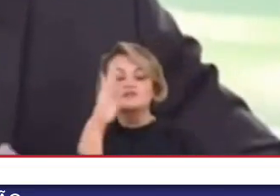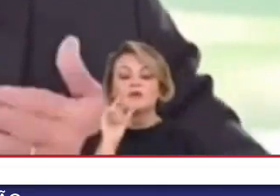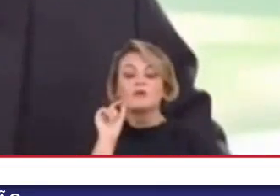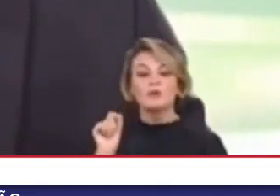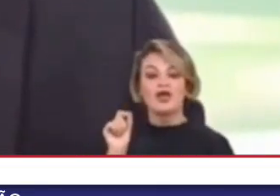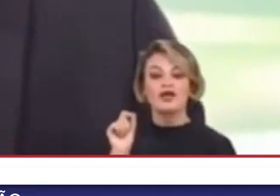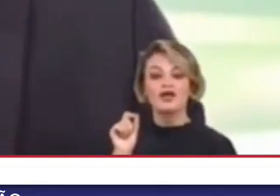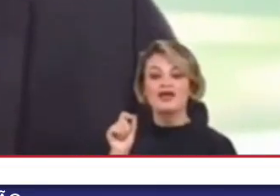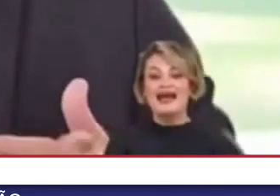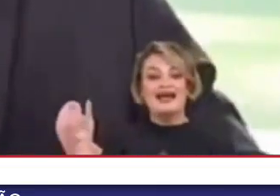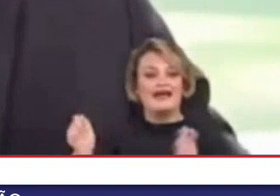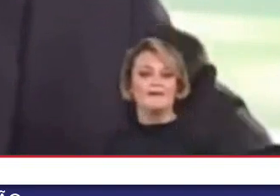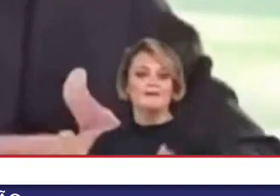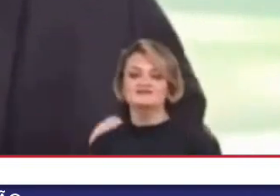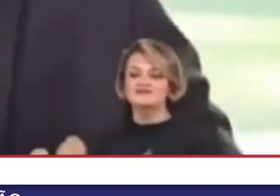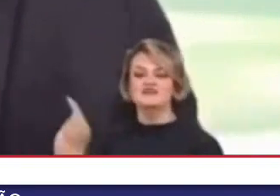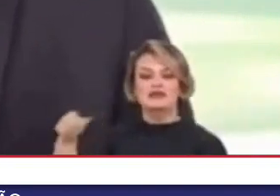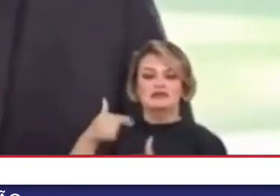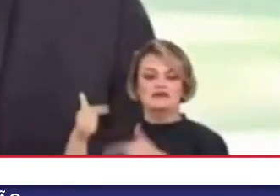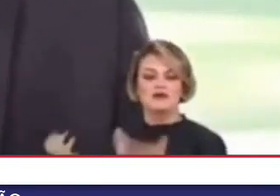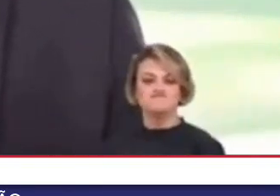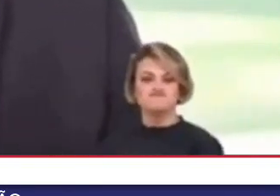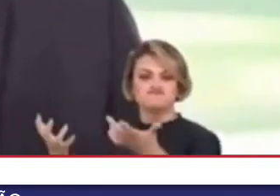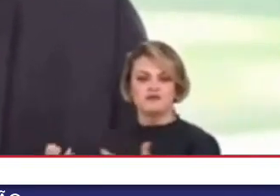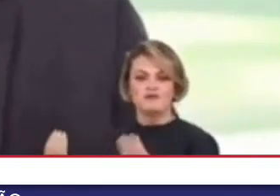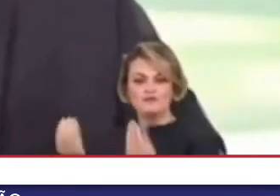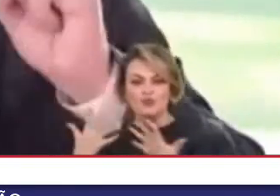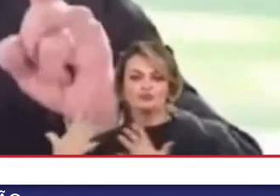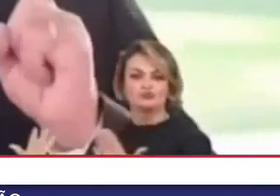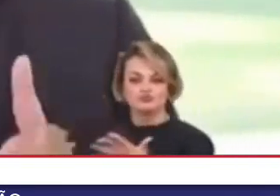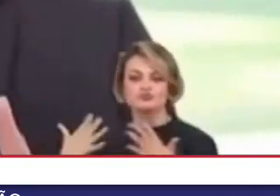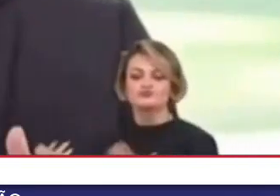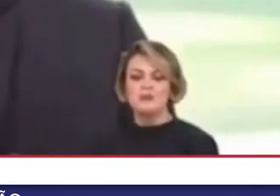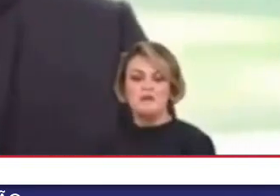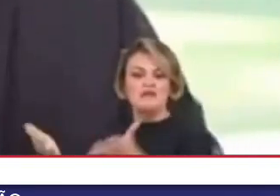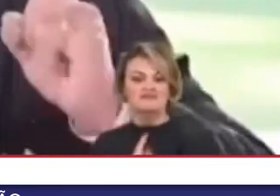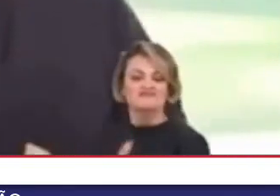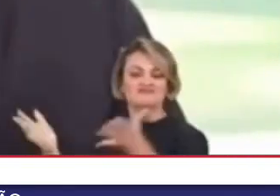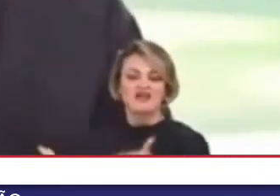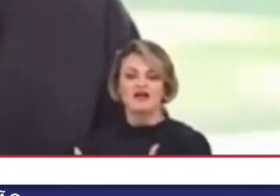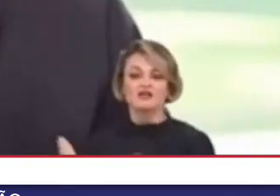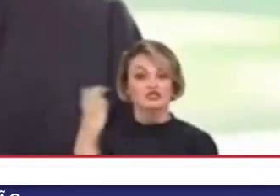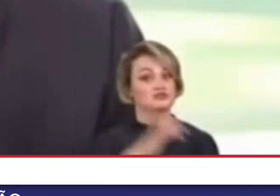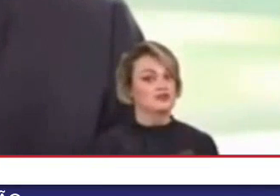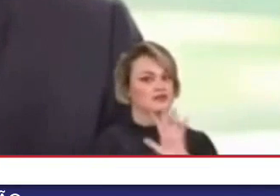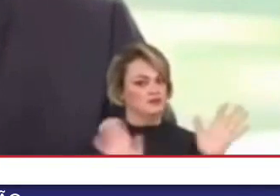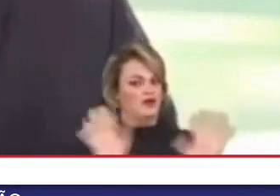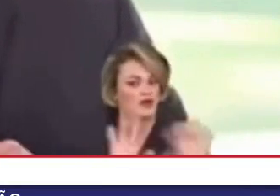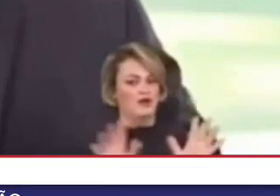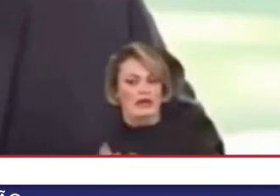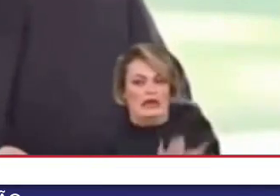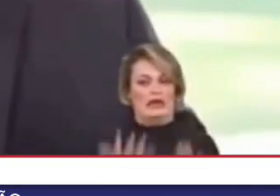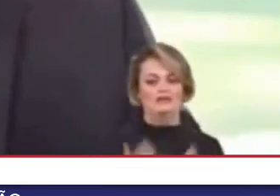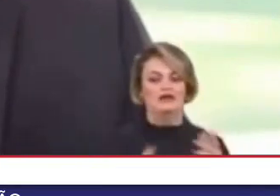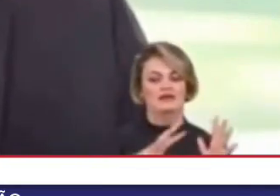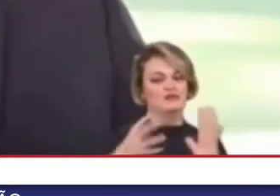capacidade produtiva desse país e aumentar essa capacidade produtiva desse país sem desmatamento e sem queimada na Amazônia. É preciso